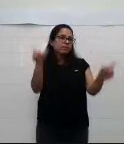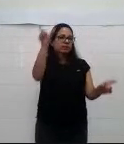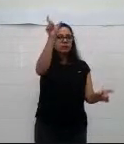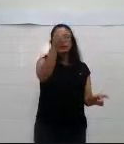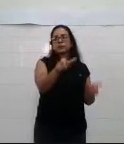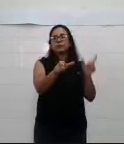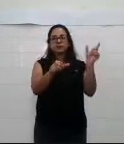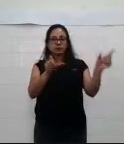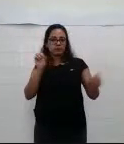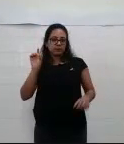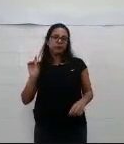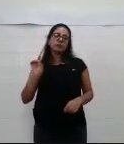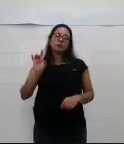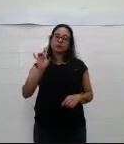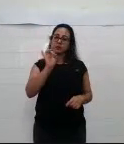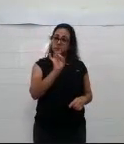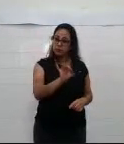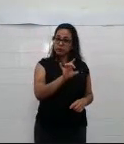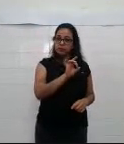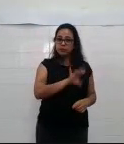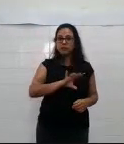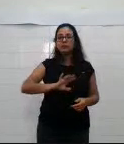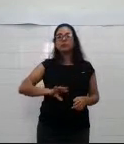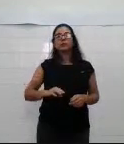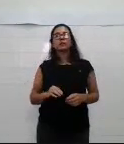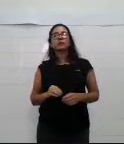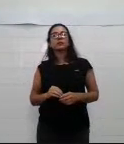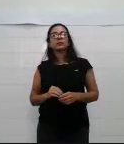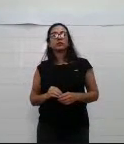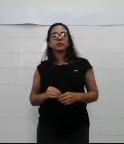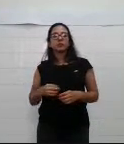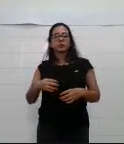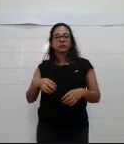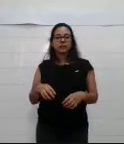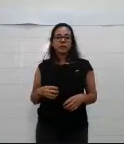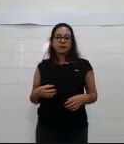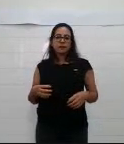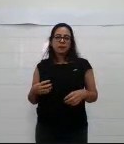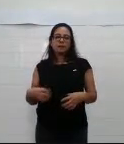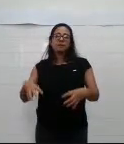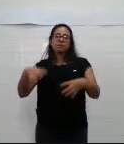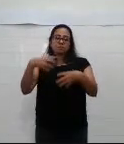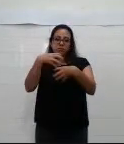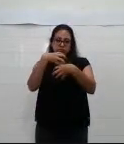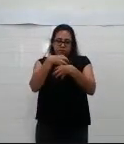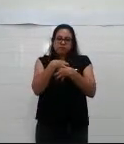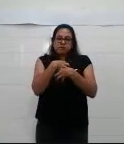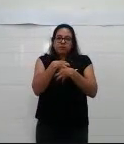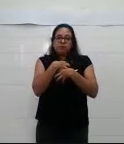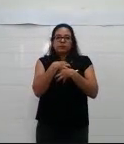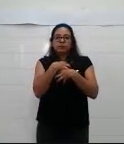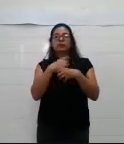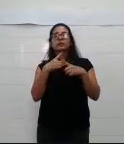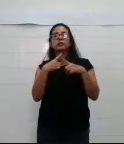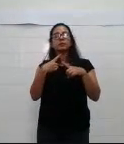vai impactar, né, não só a subjetividade, mas as próprias dimensões, né? Porque